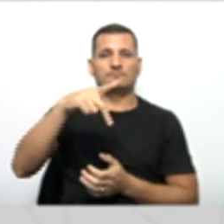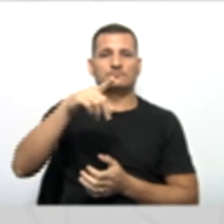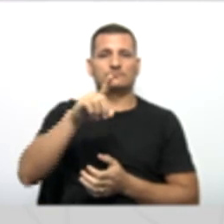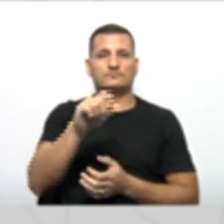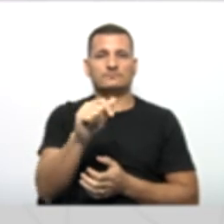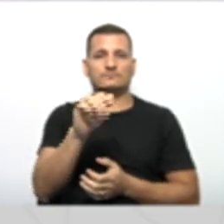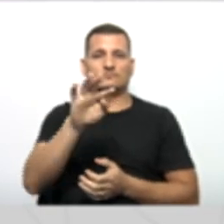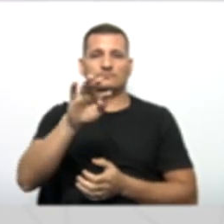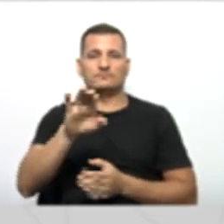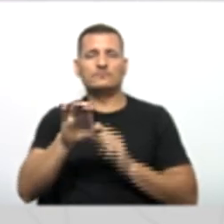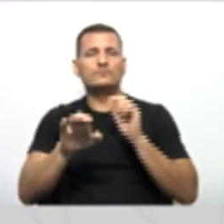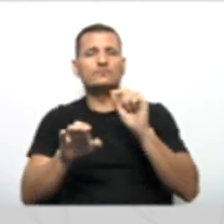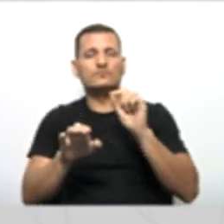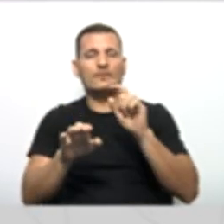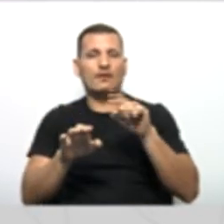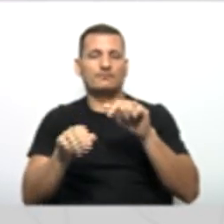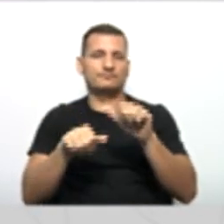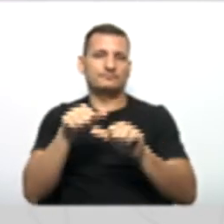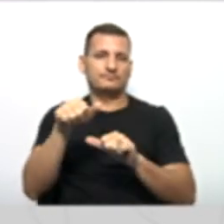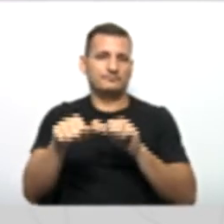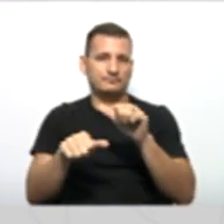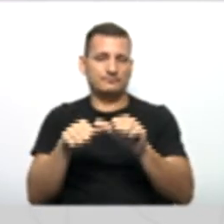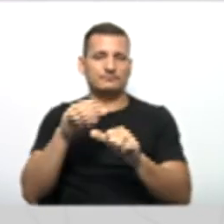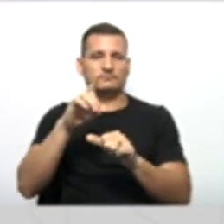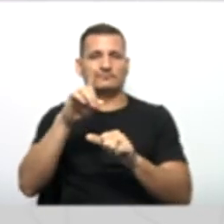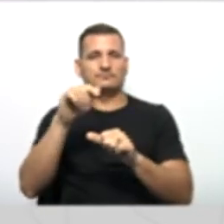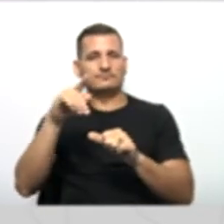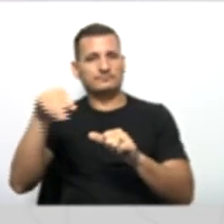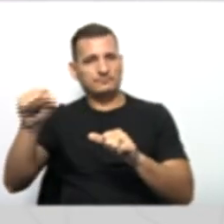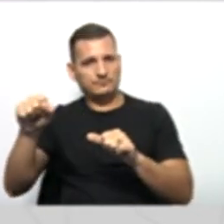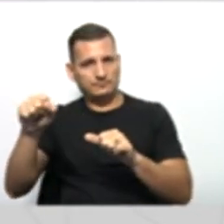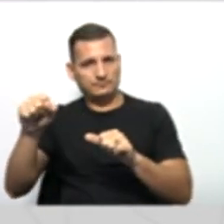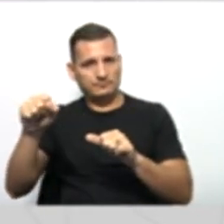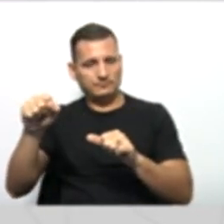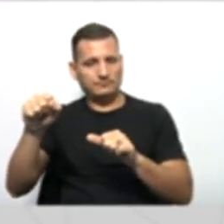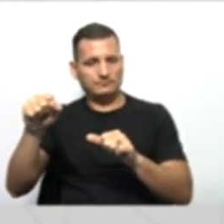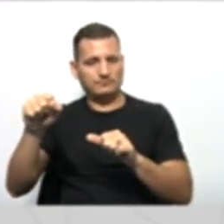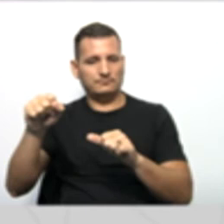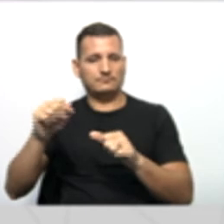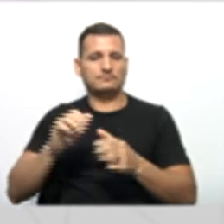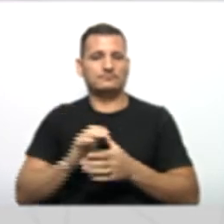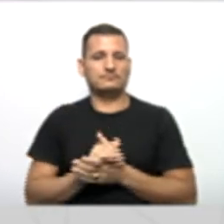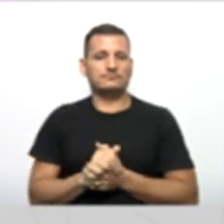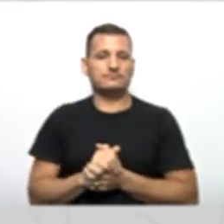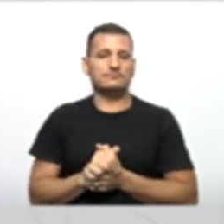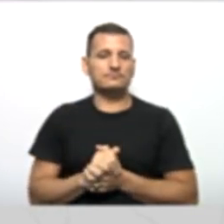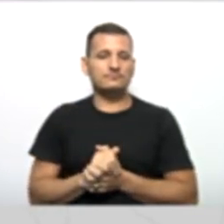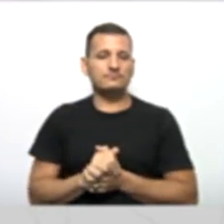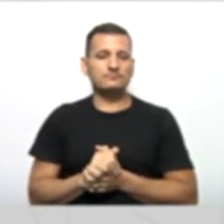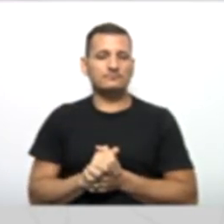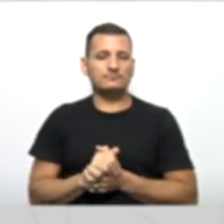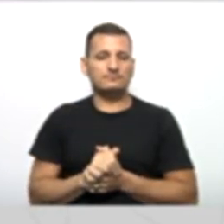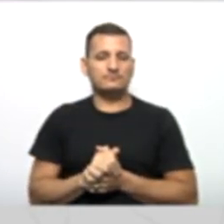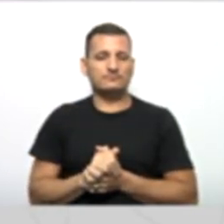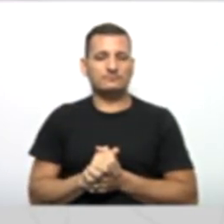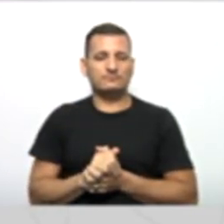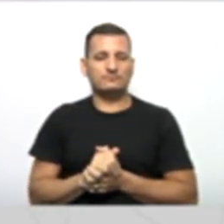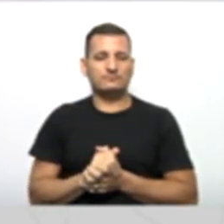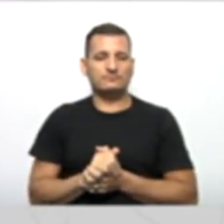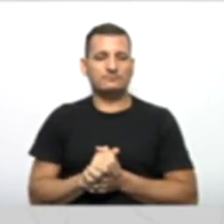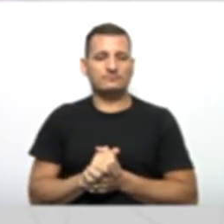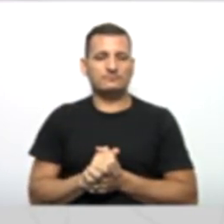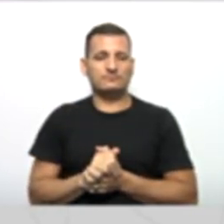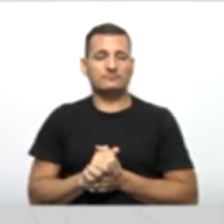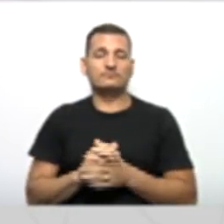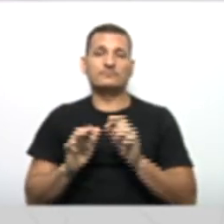função atualizar os dados que foram alterados da tabela tb contato é nesse caso ele está